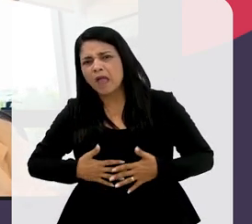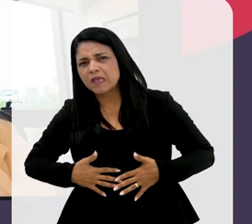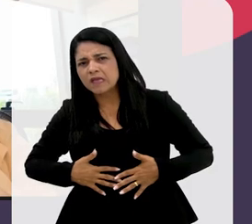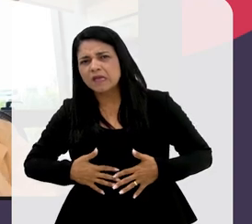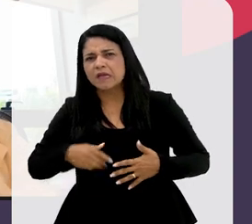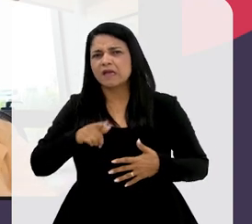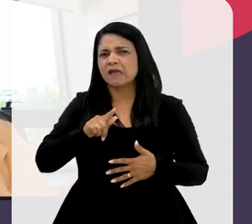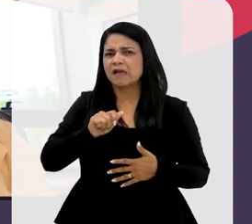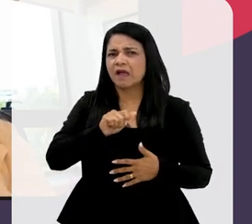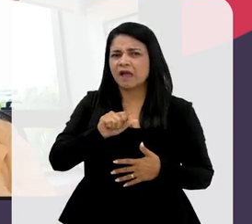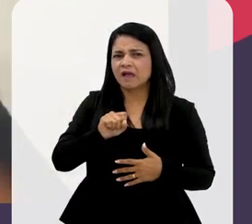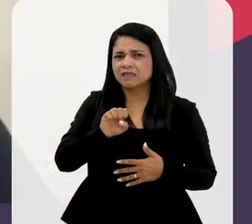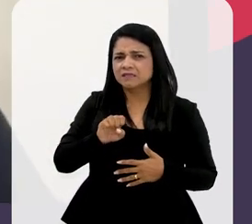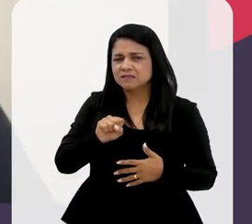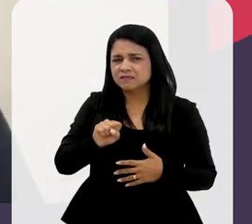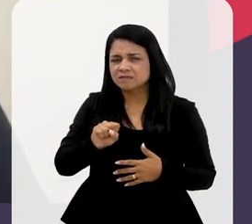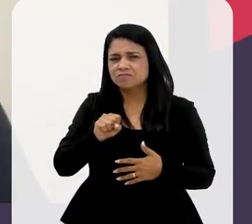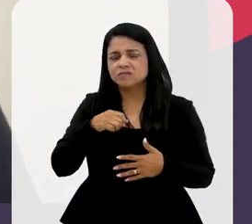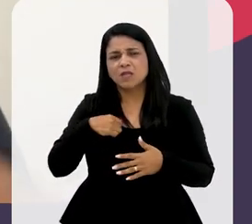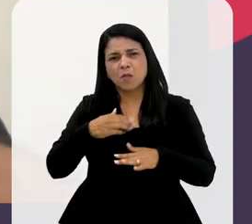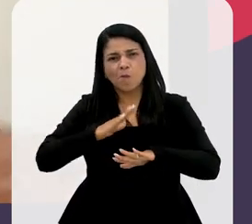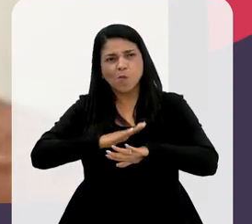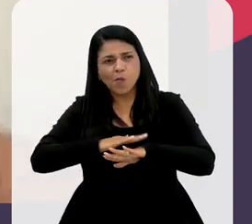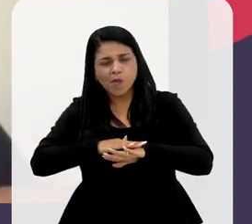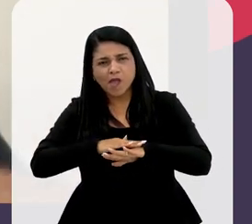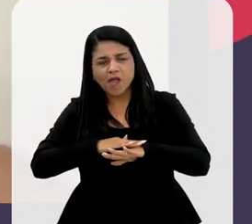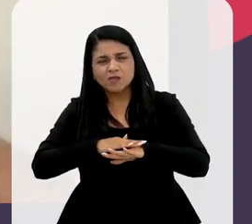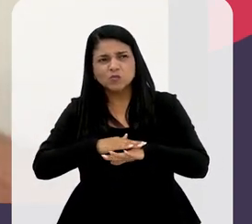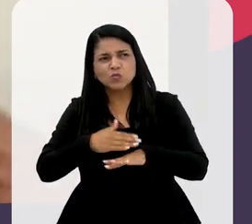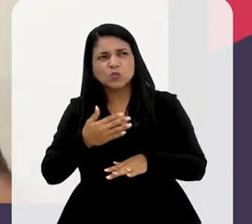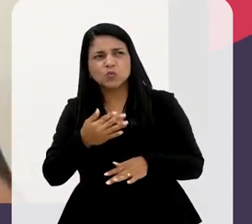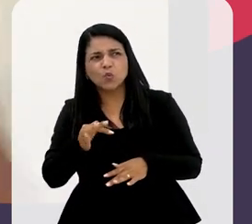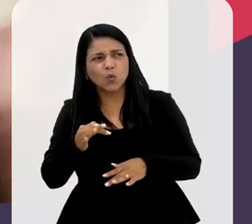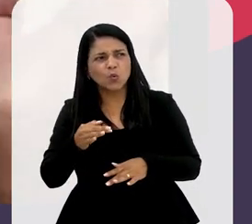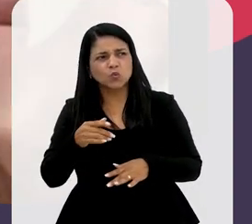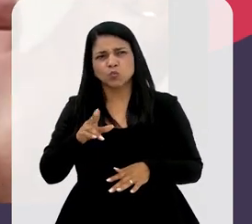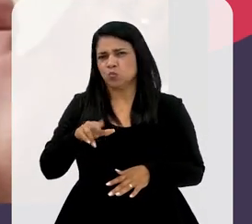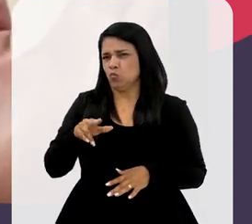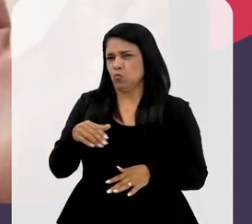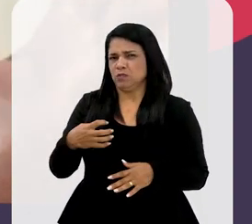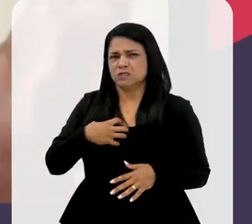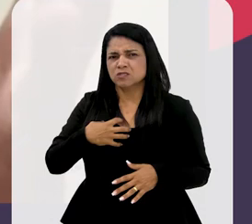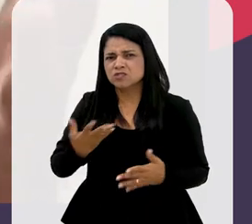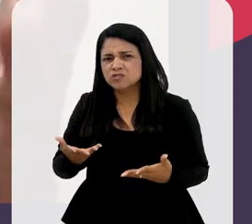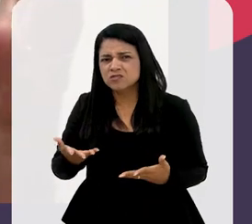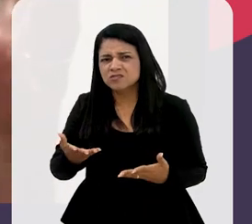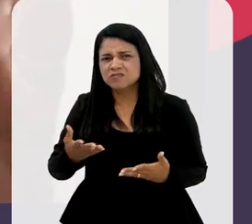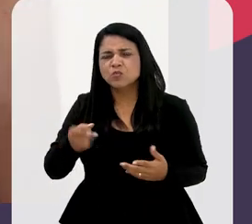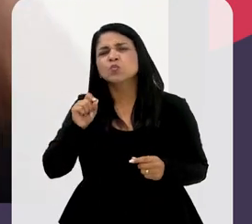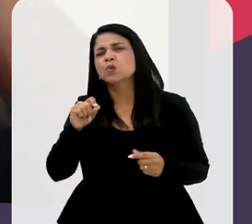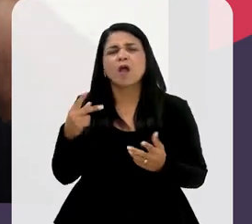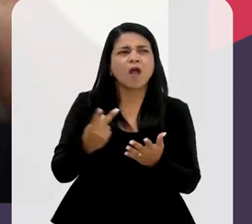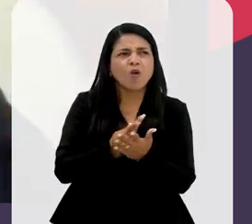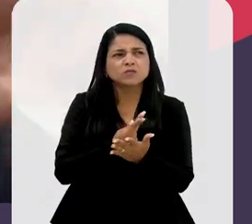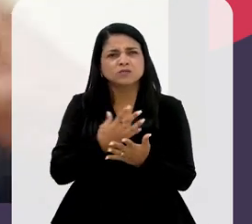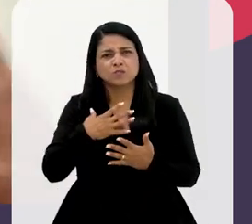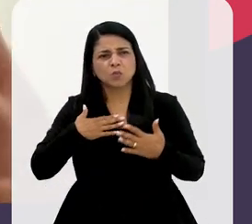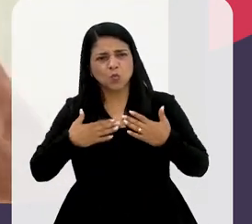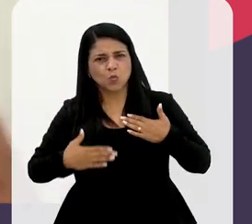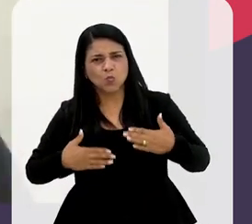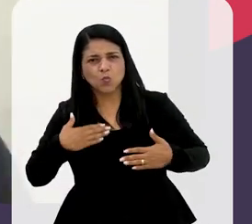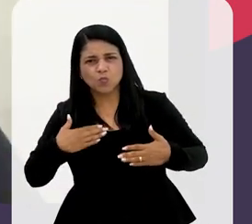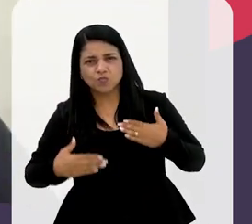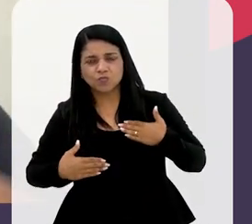É uma dor de barriga? É um gás? Tem momentos que eu sinto uma dor e falo, cara, eu nunca tive essa dor. Que negócio é esse? O